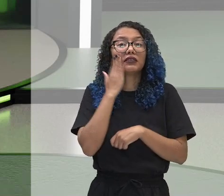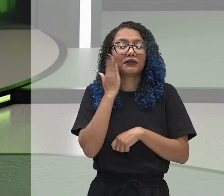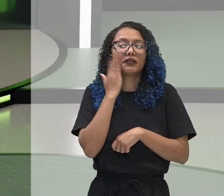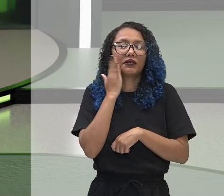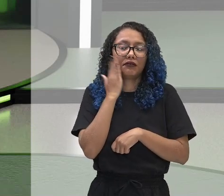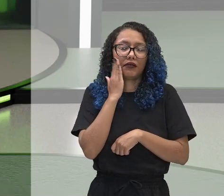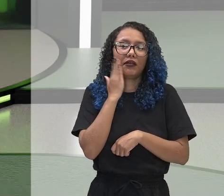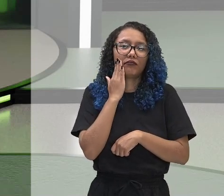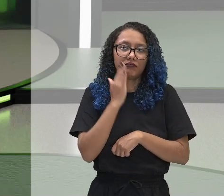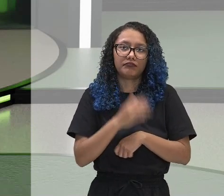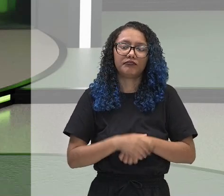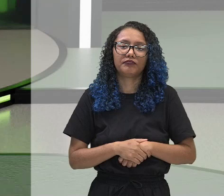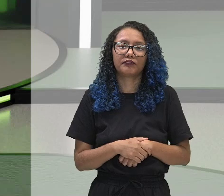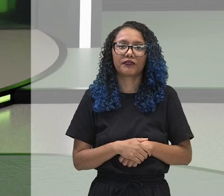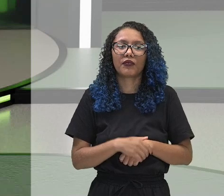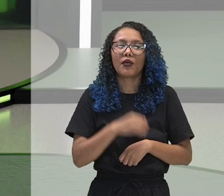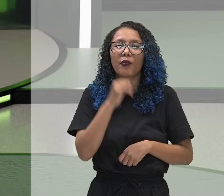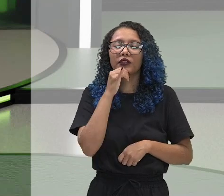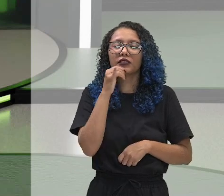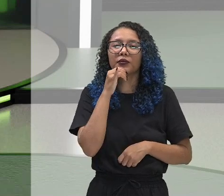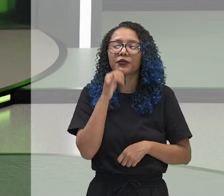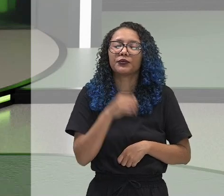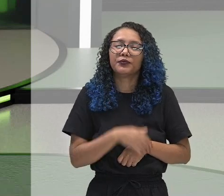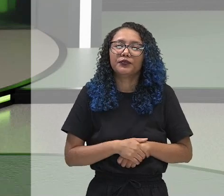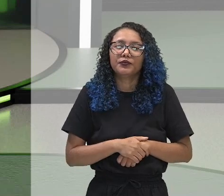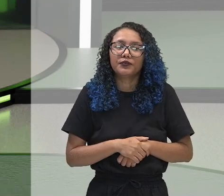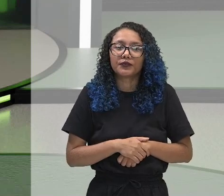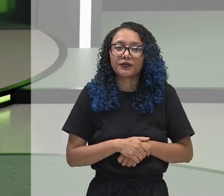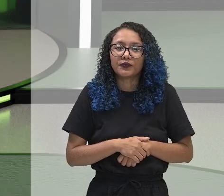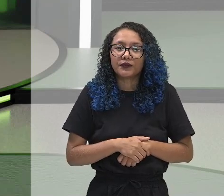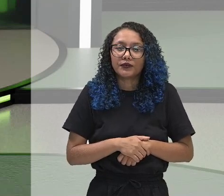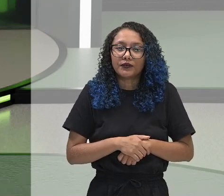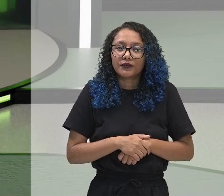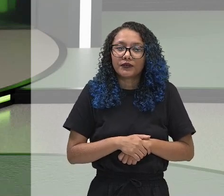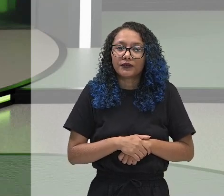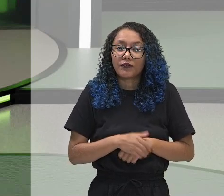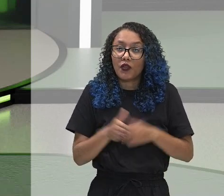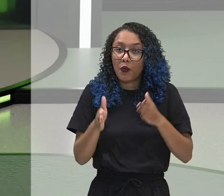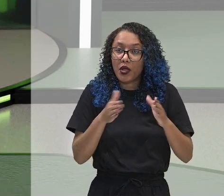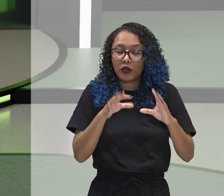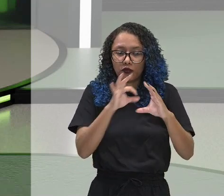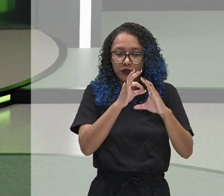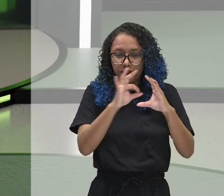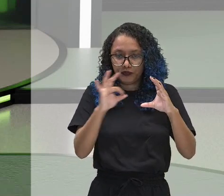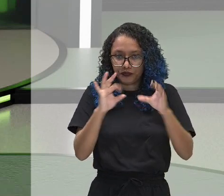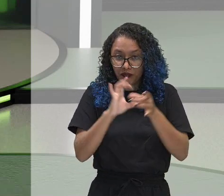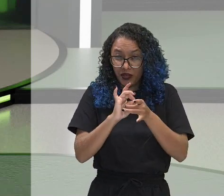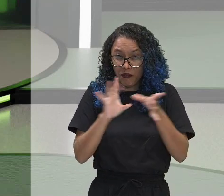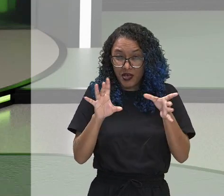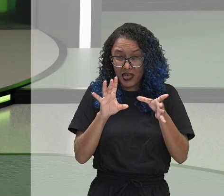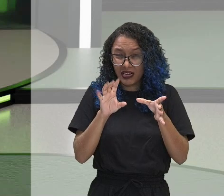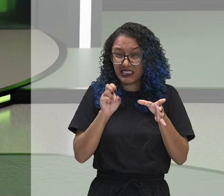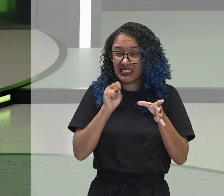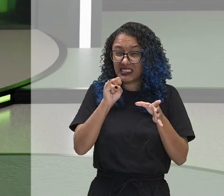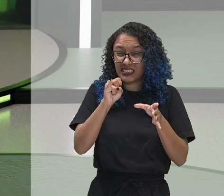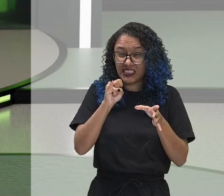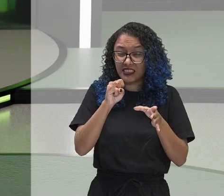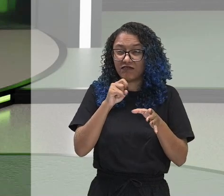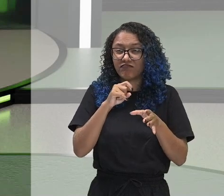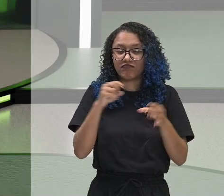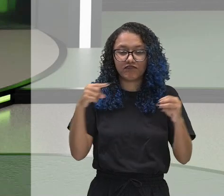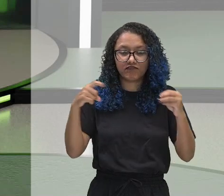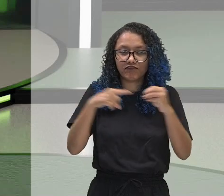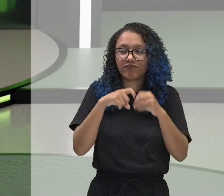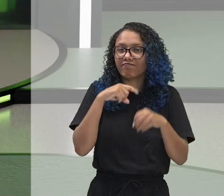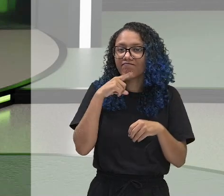exemplo, durante o processo da liberação do óvulo que não foi fecundado, que é o